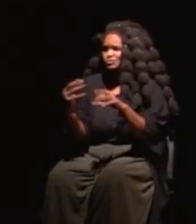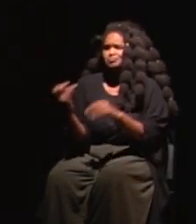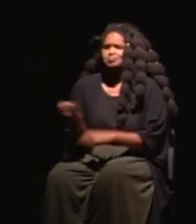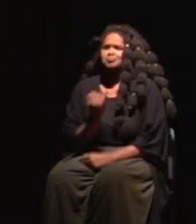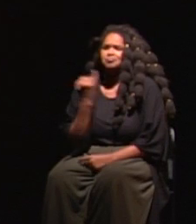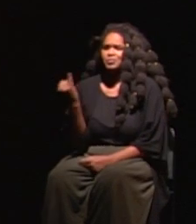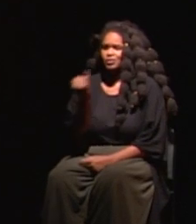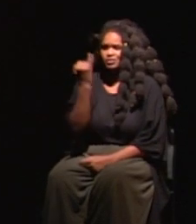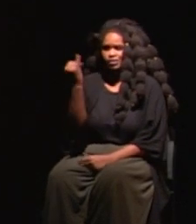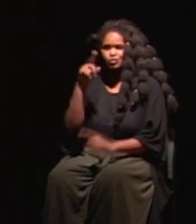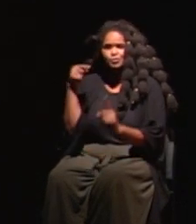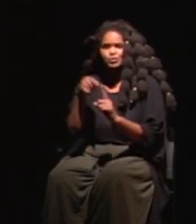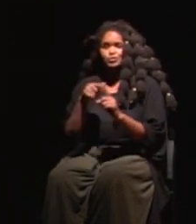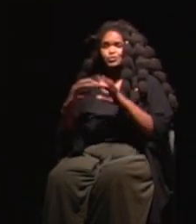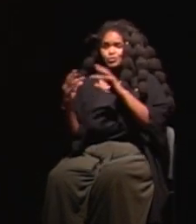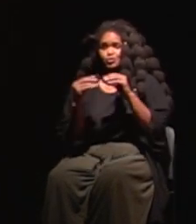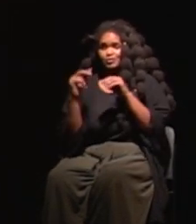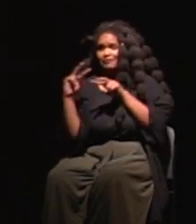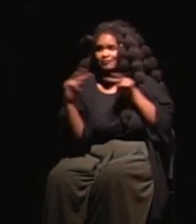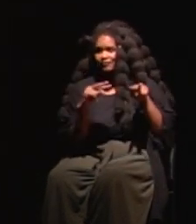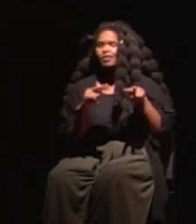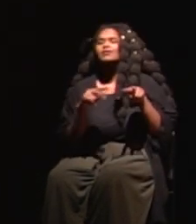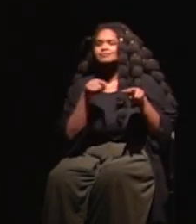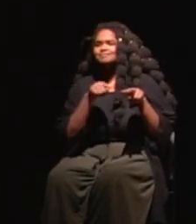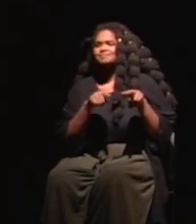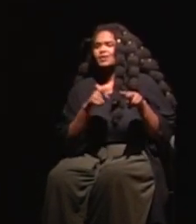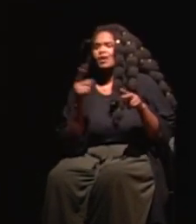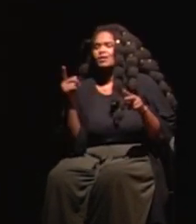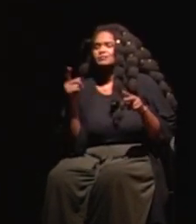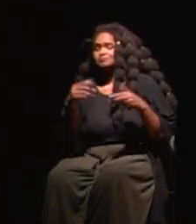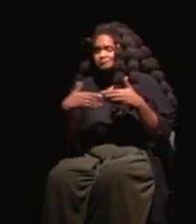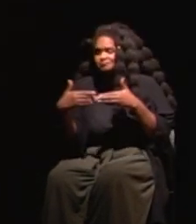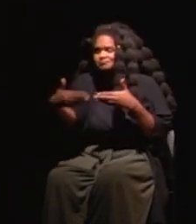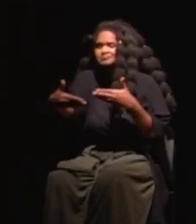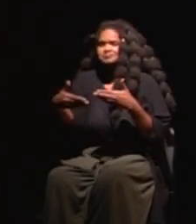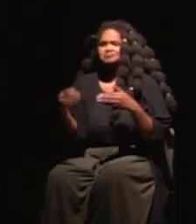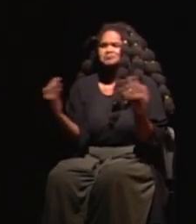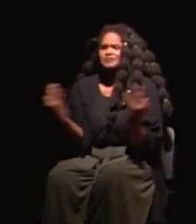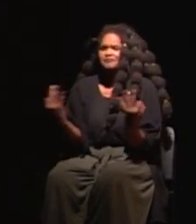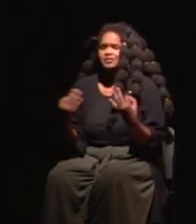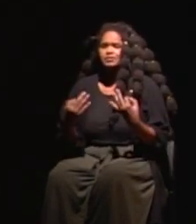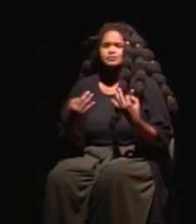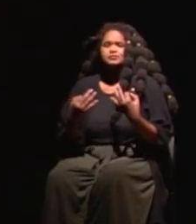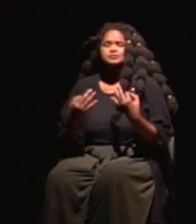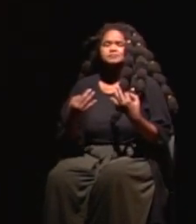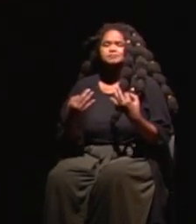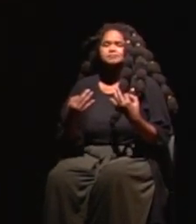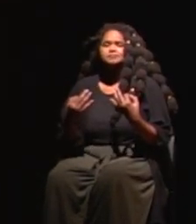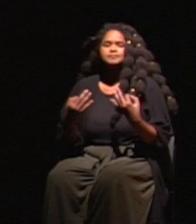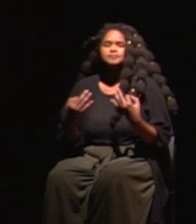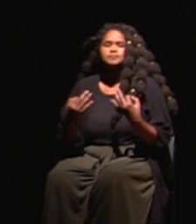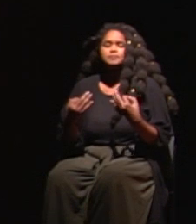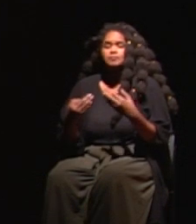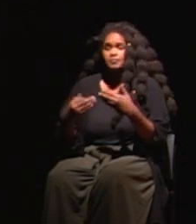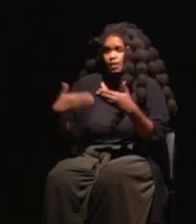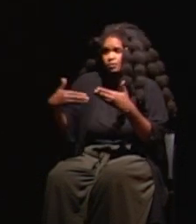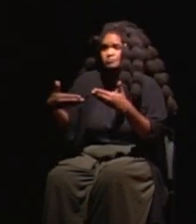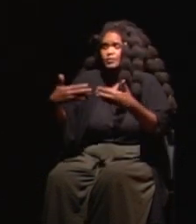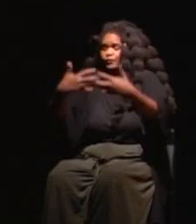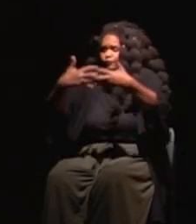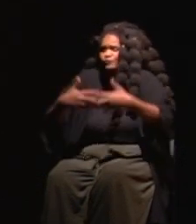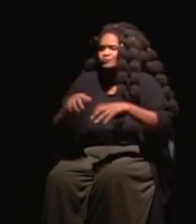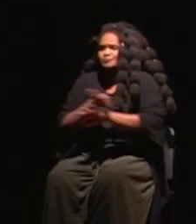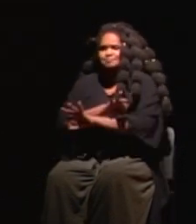para que tudo isso que vocês estão vendo aconteça da maneira perfeita, que ele funciona muito bem, e